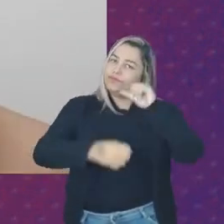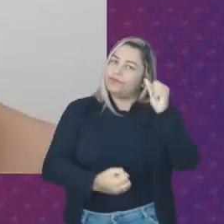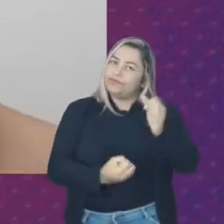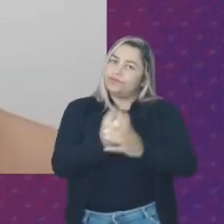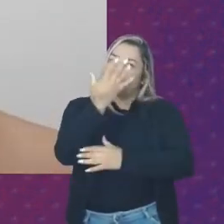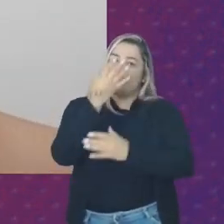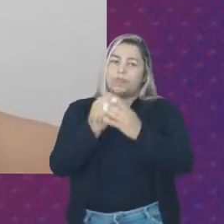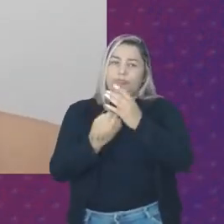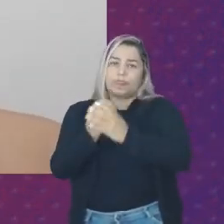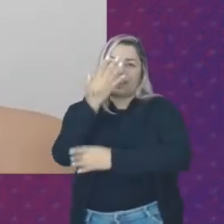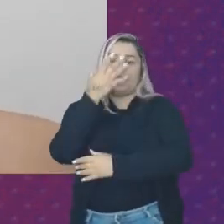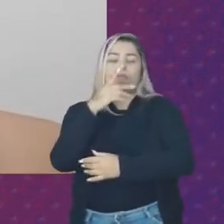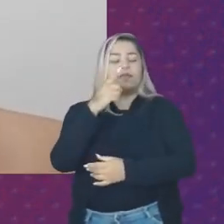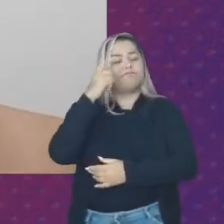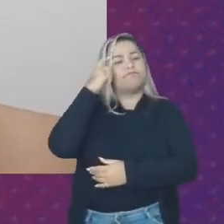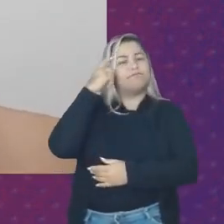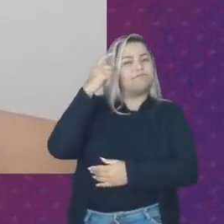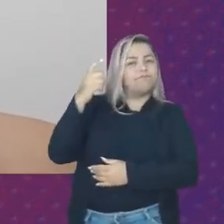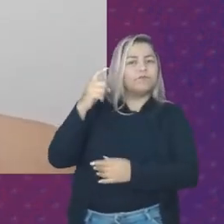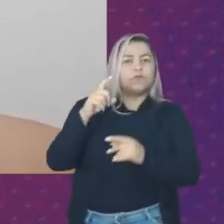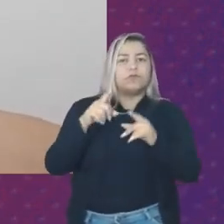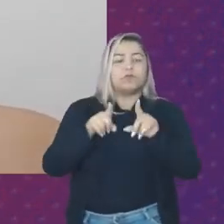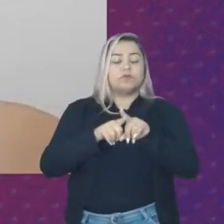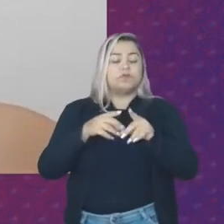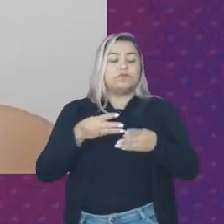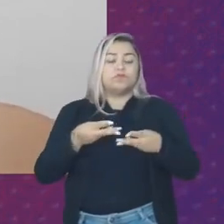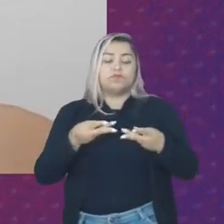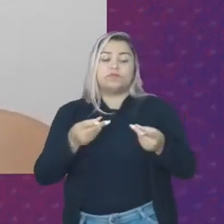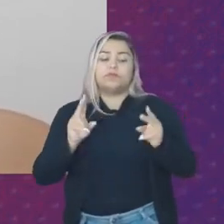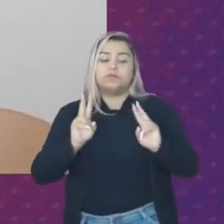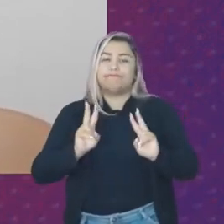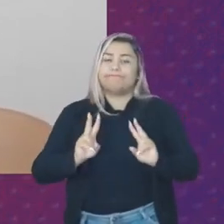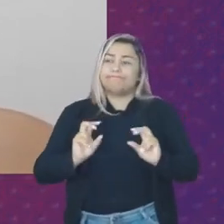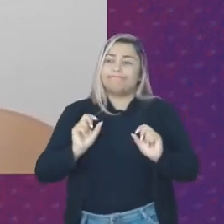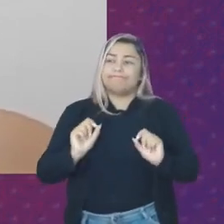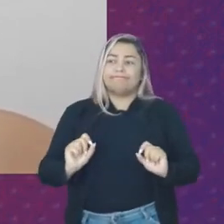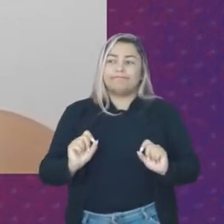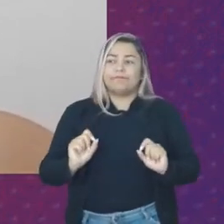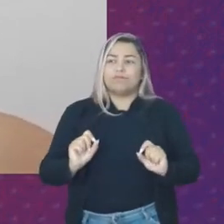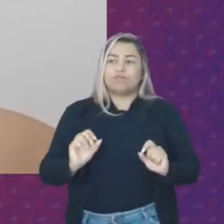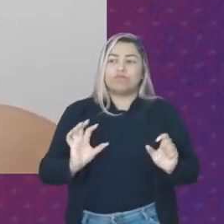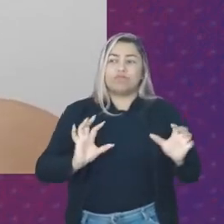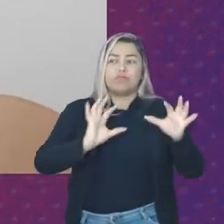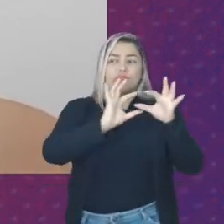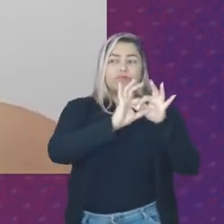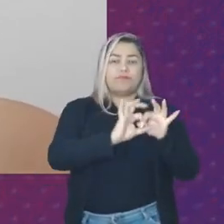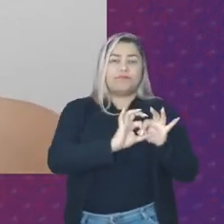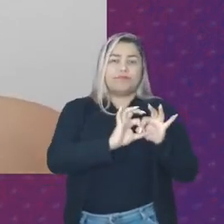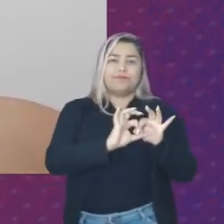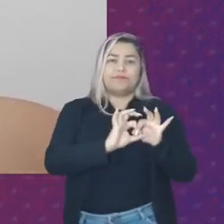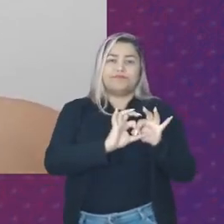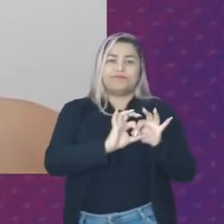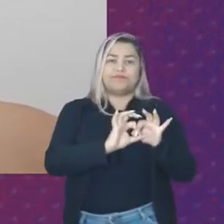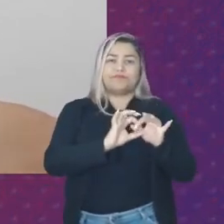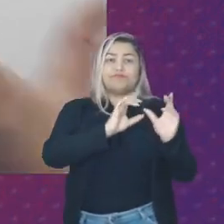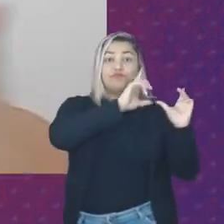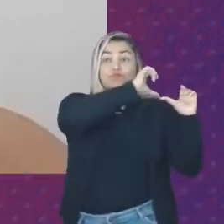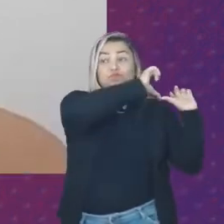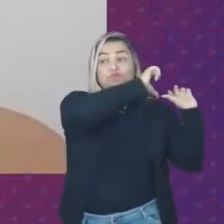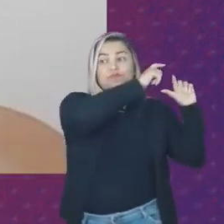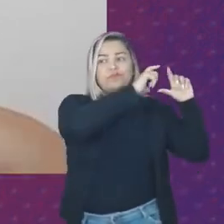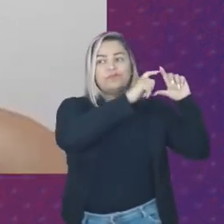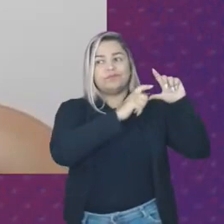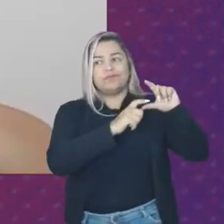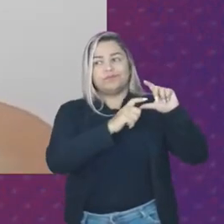ideias disruptivas, e muitas vezes são ligadas aí à questão da ancestralidade,